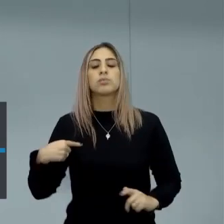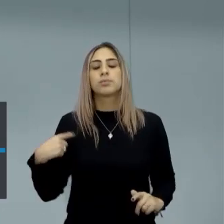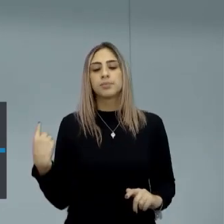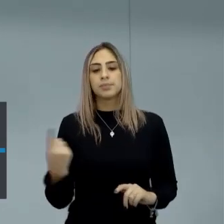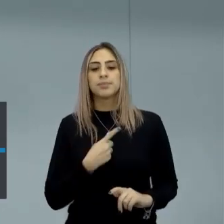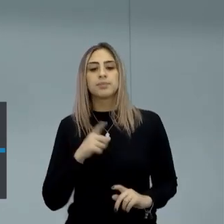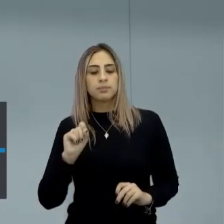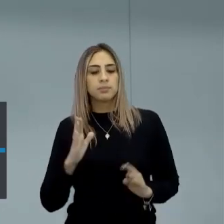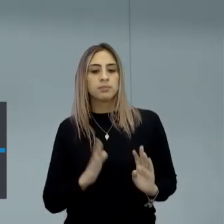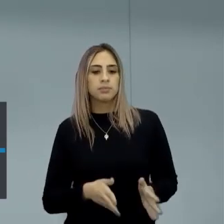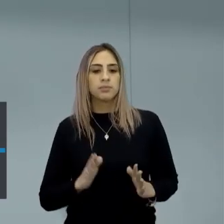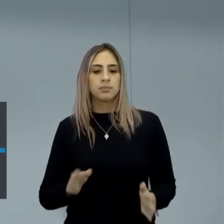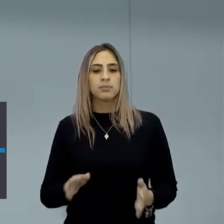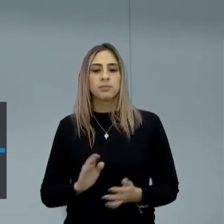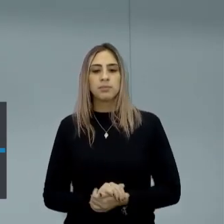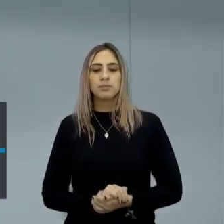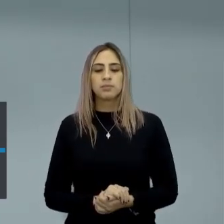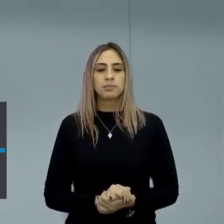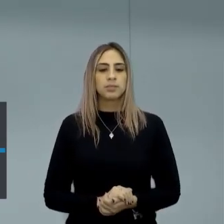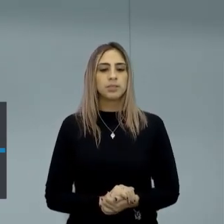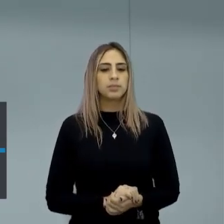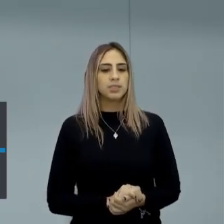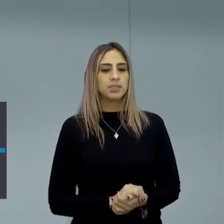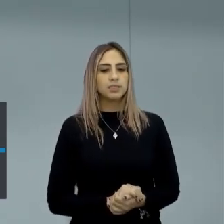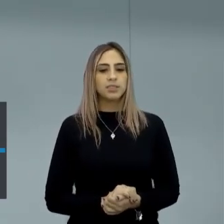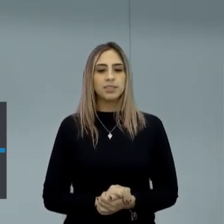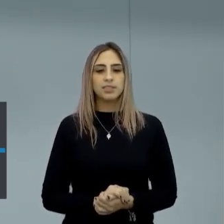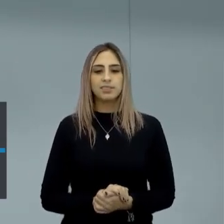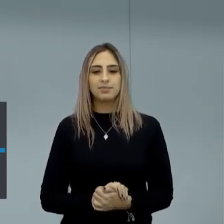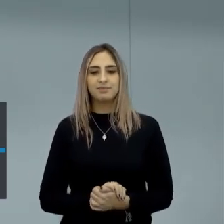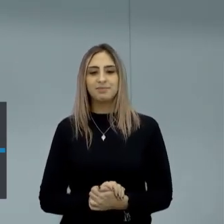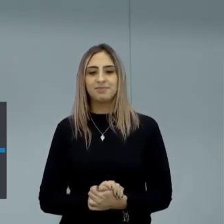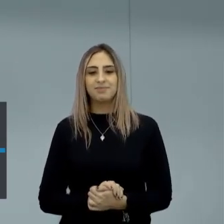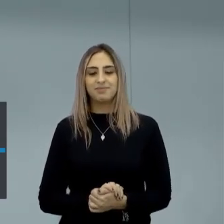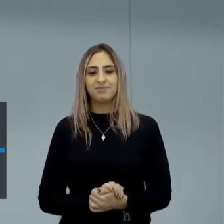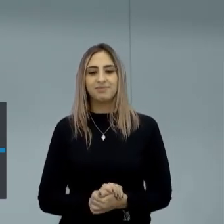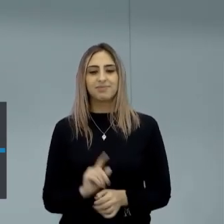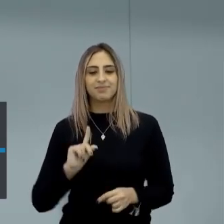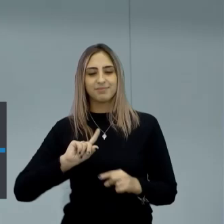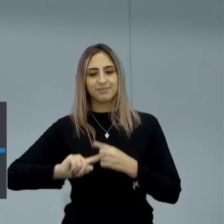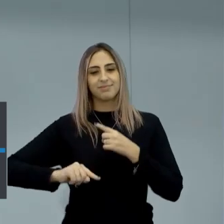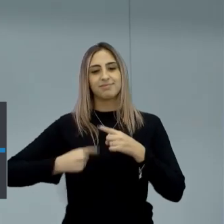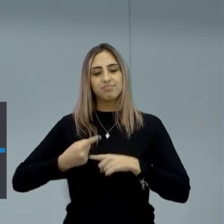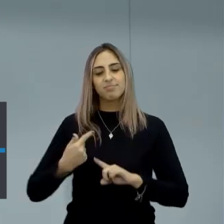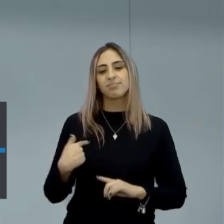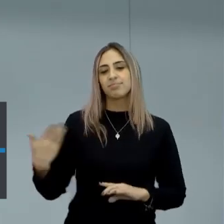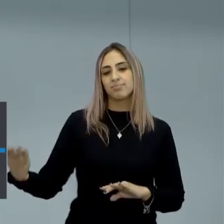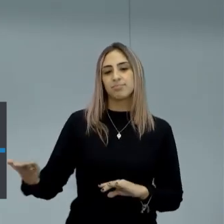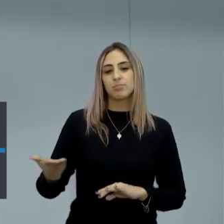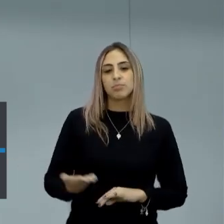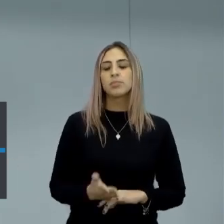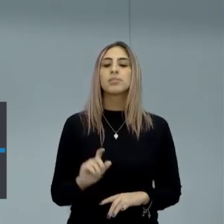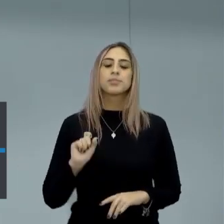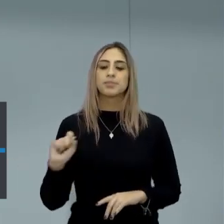numa sequência de... eu trouxe palhaçaria, depois eu trouxe